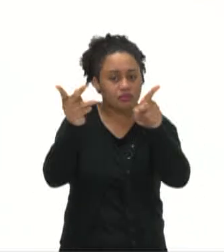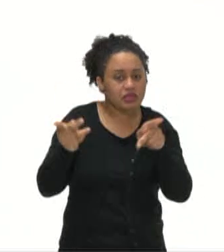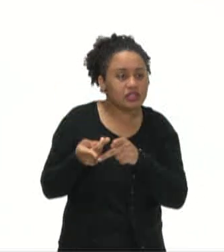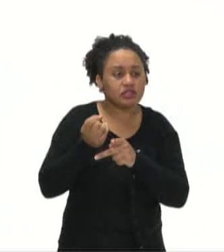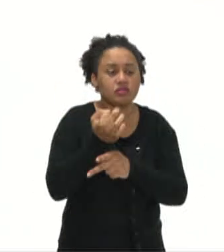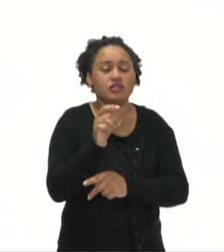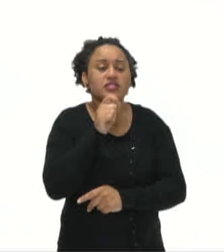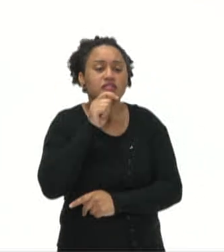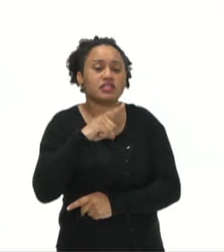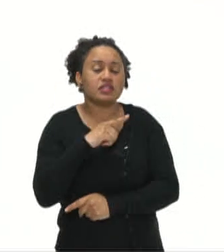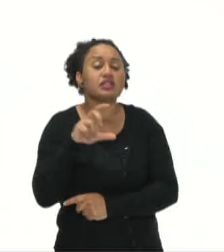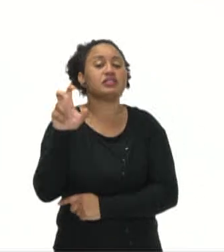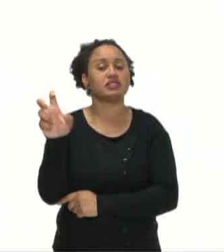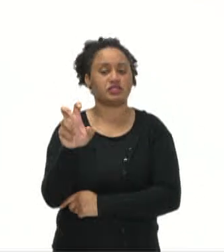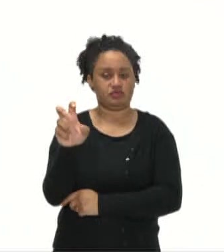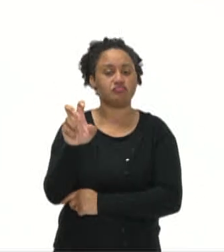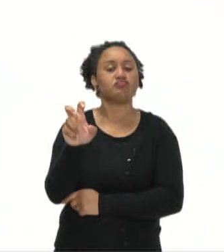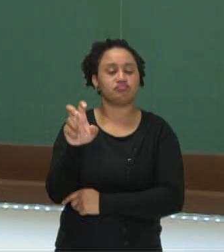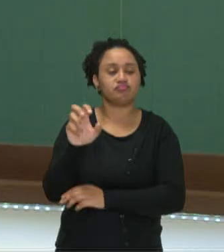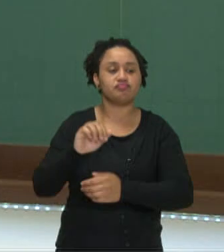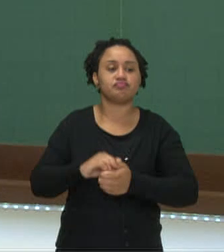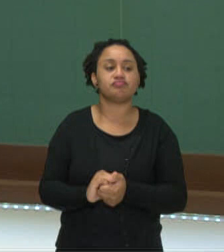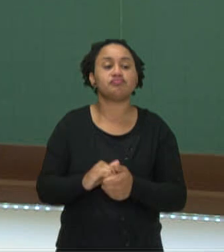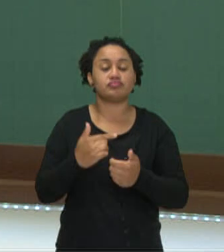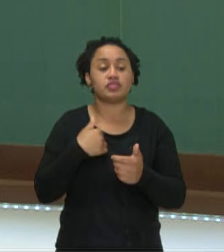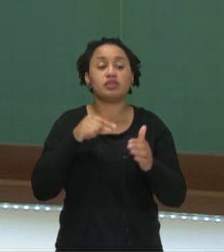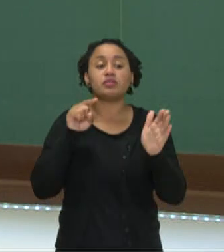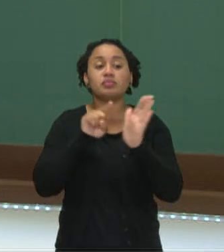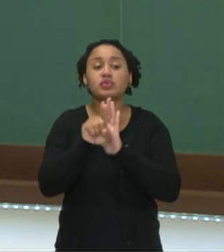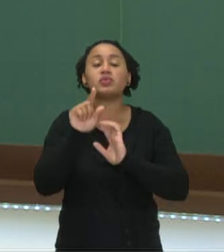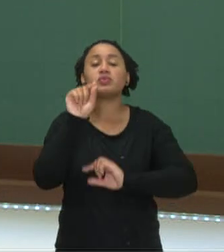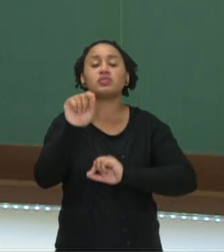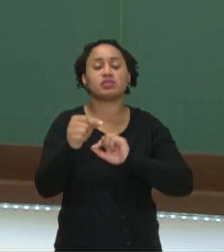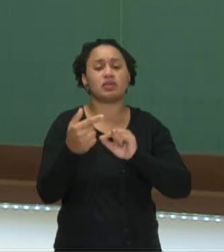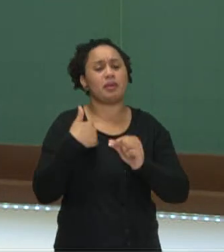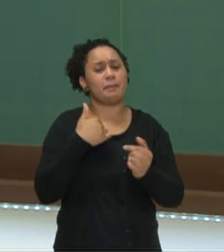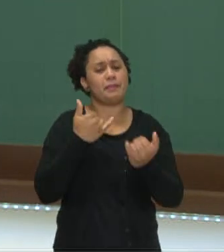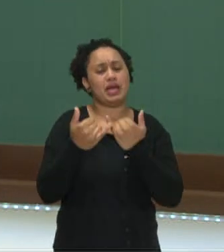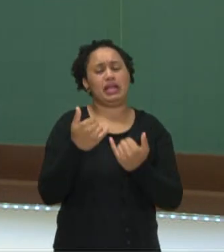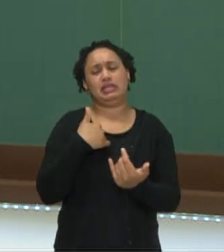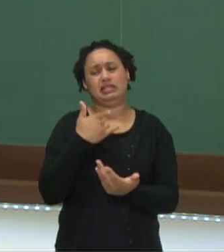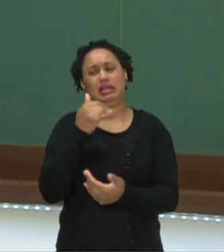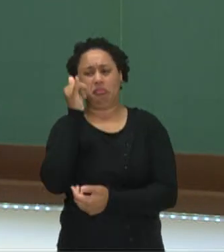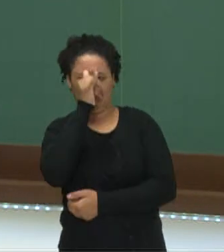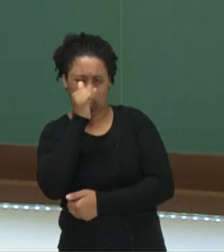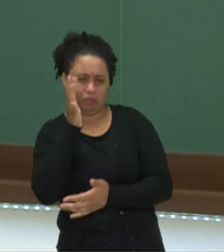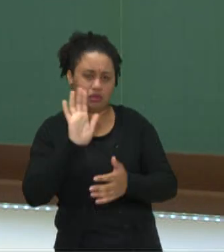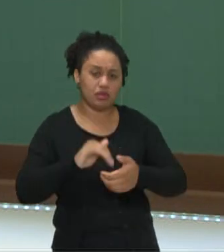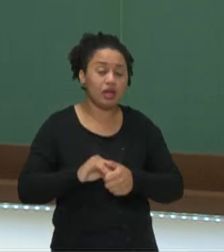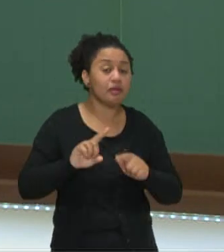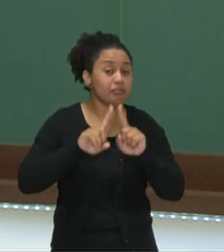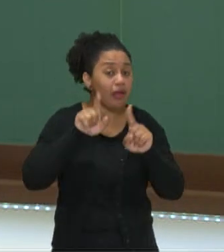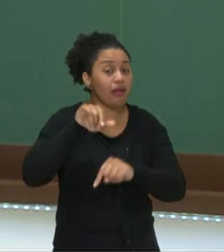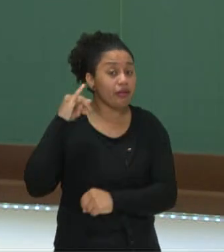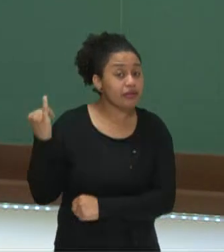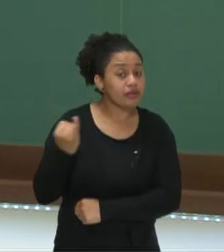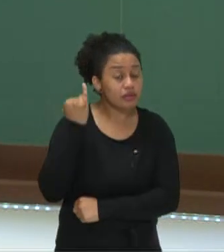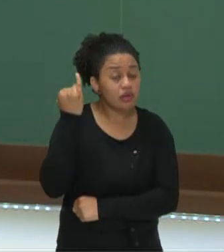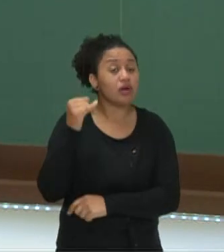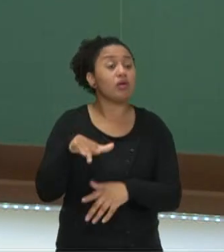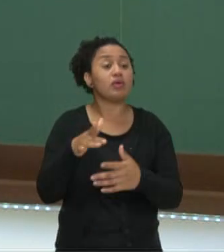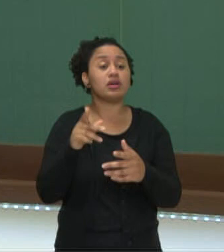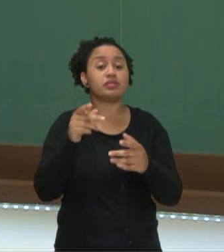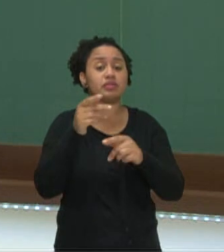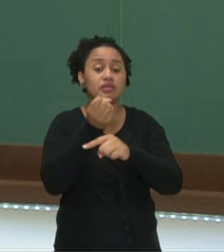aqui? Então, sobraram 5 pedaços. Então, essa pergunta aqui, ela parece meio boba, mas ela é importante, porque quando a gente for falar de fração ali para